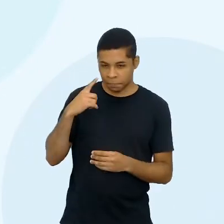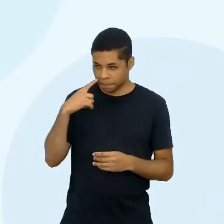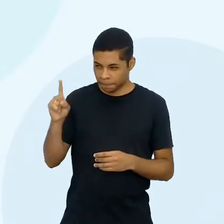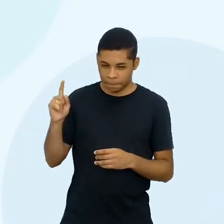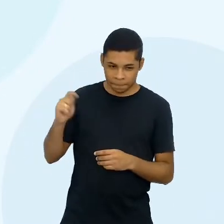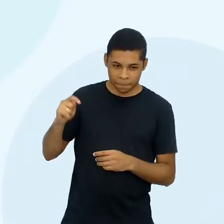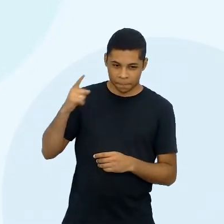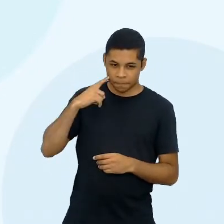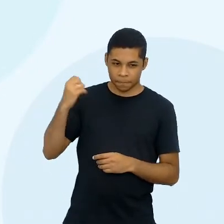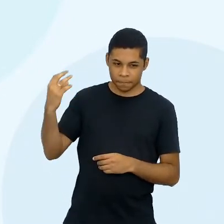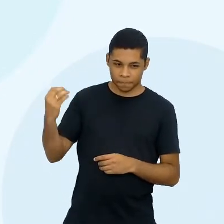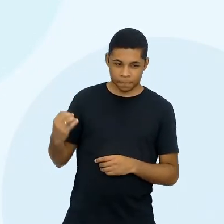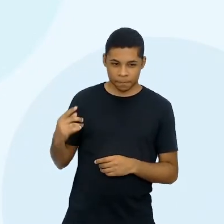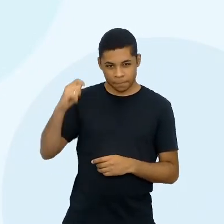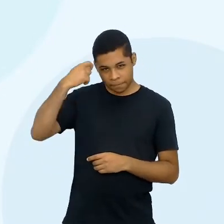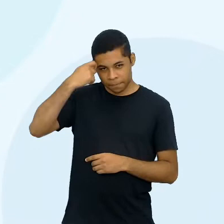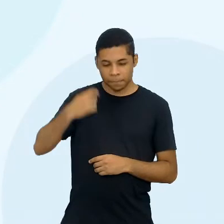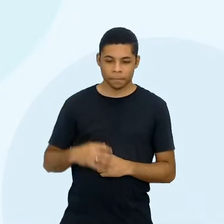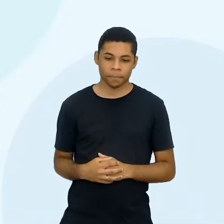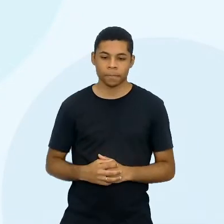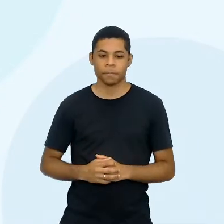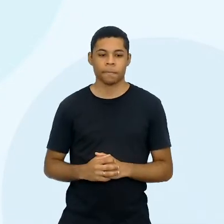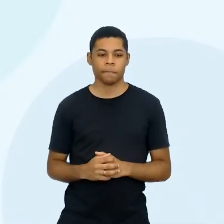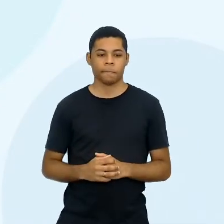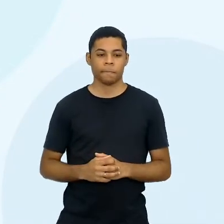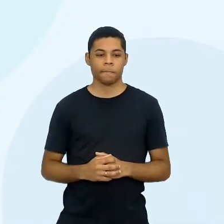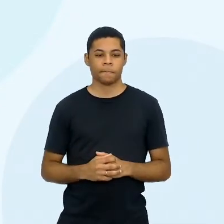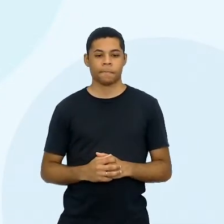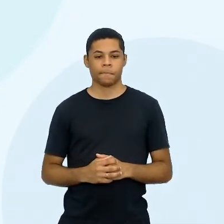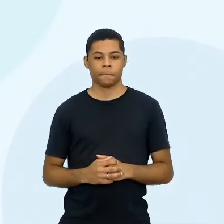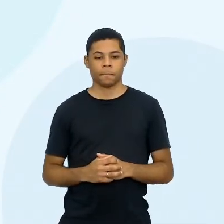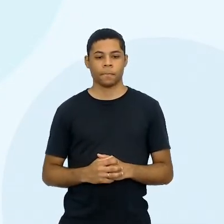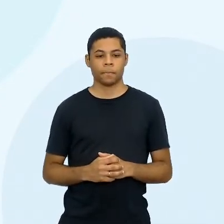como aparece aí na imagem esquerda para vocês